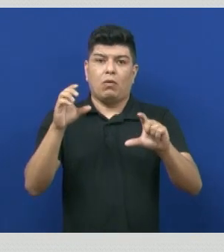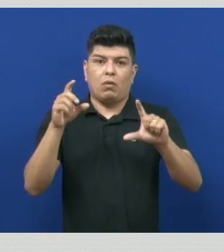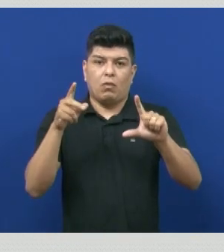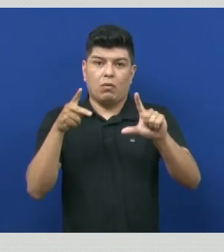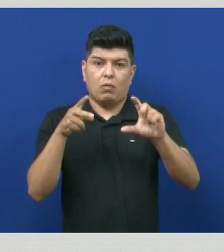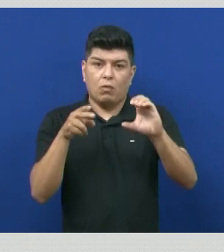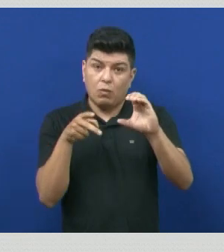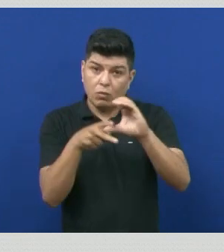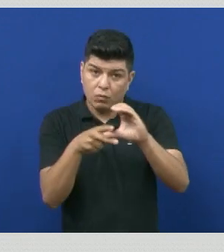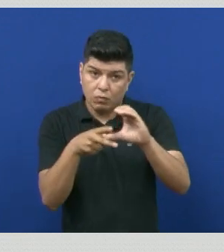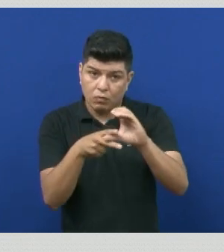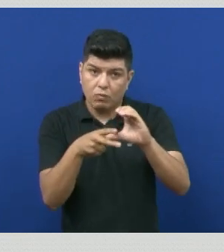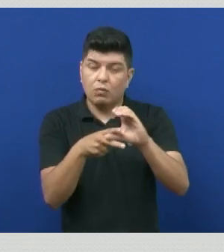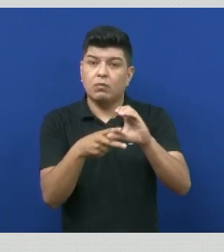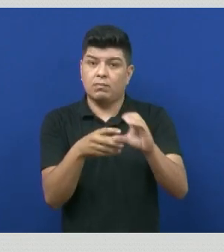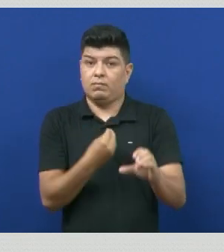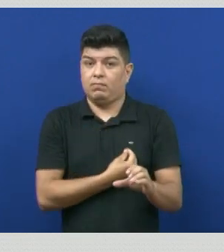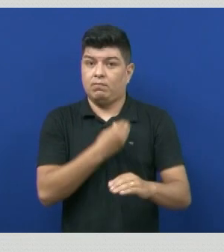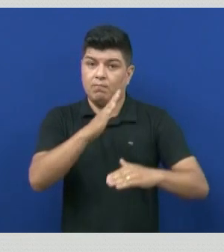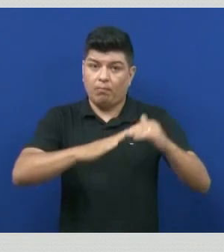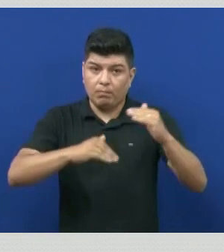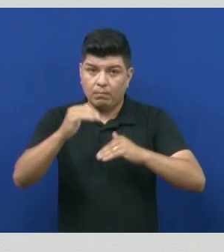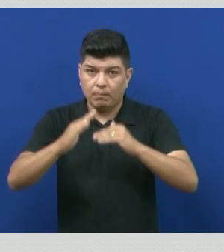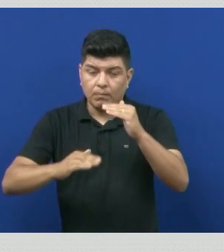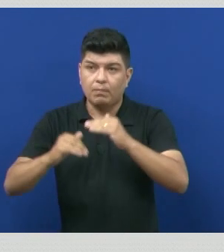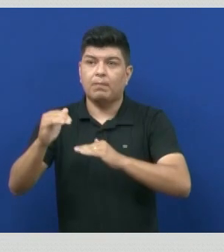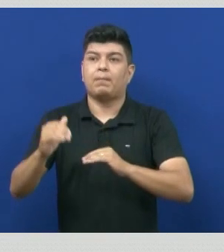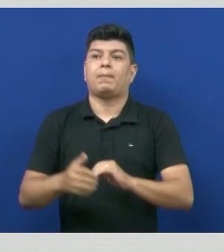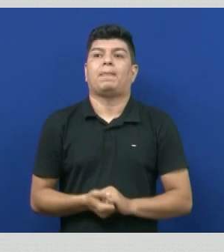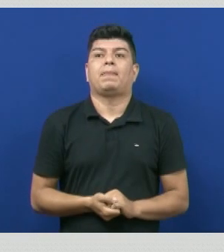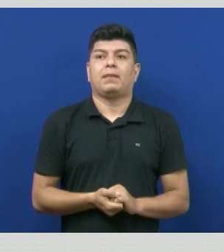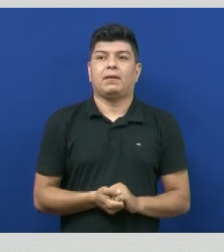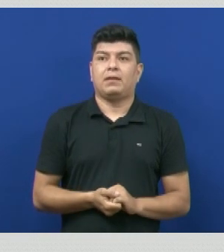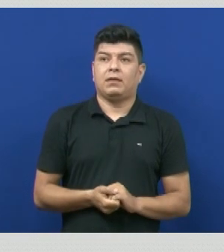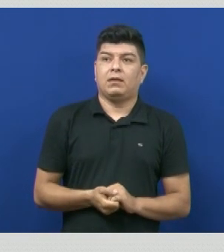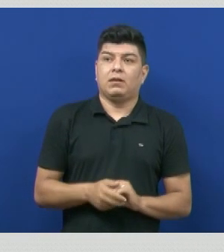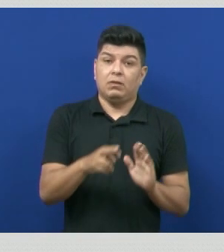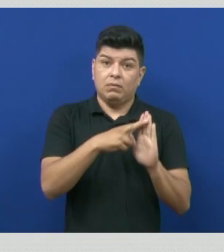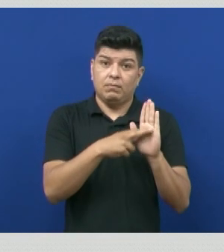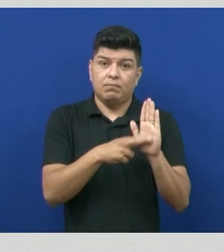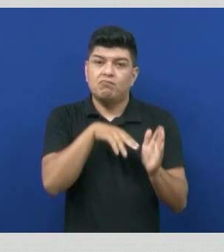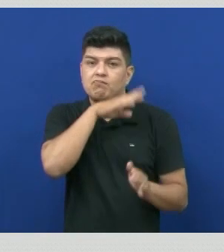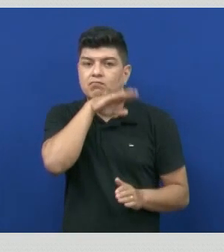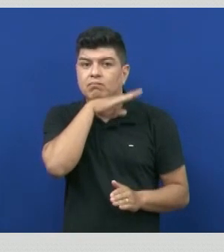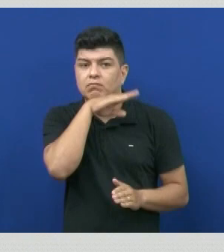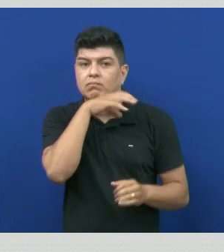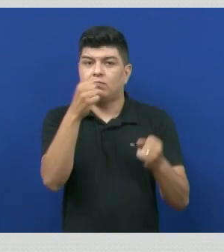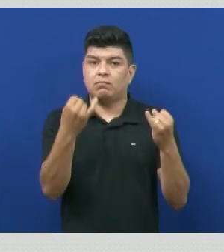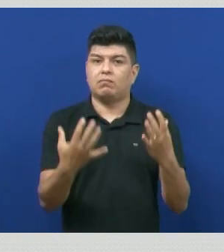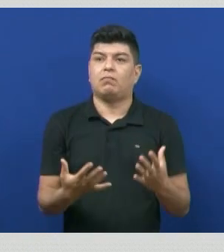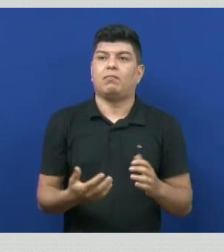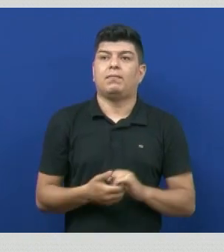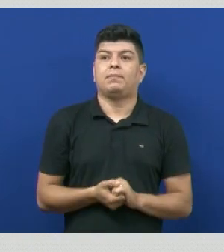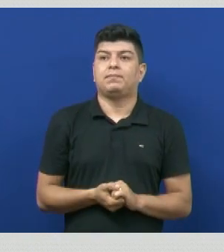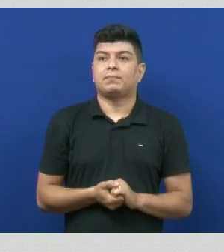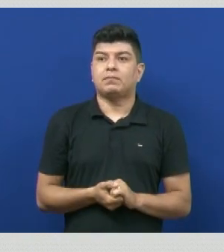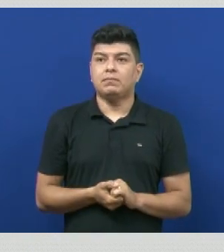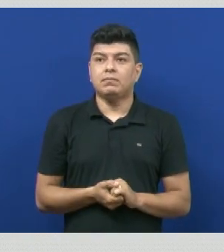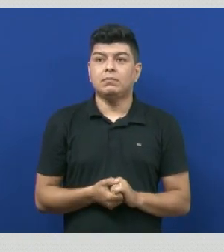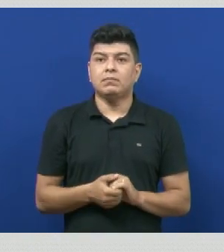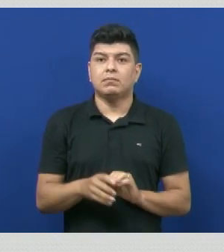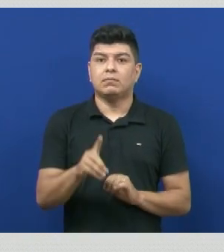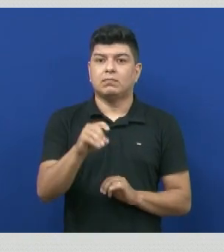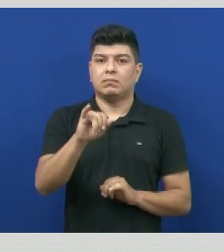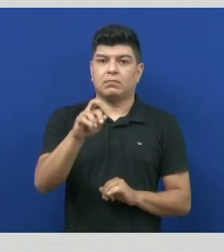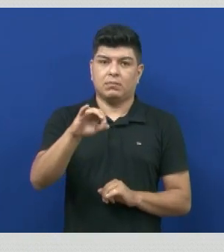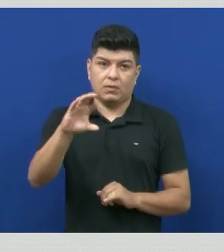vai descrever a tua vida profissional. Uma ficha técnica de um animal. E um